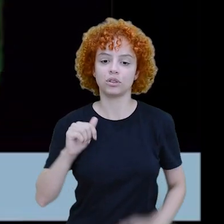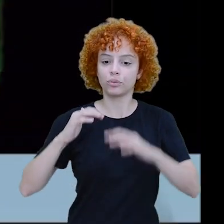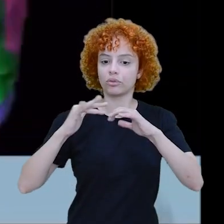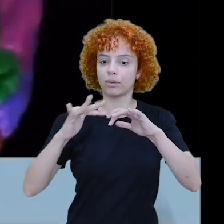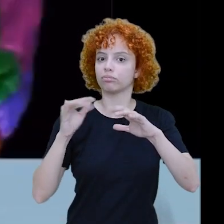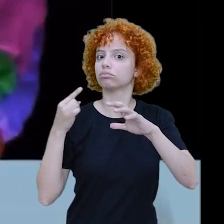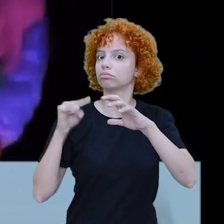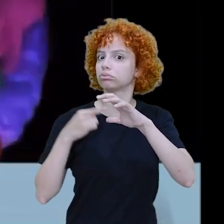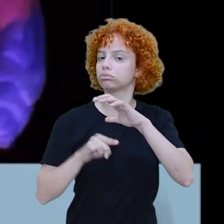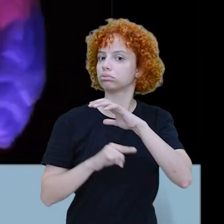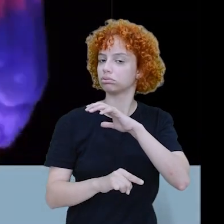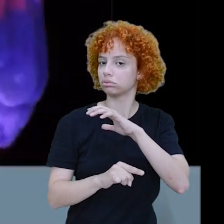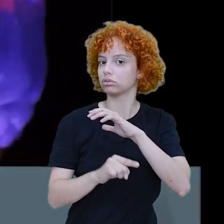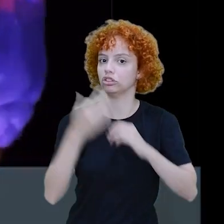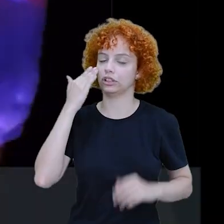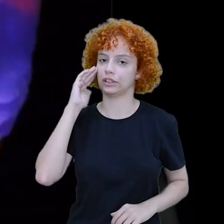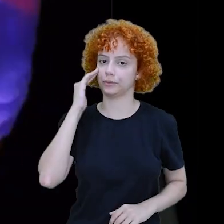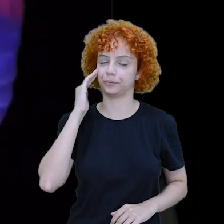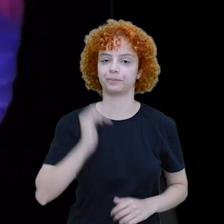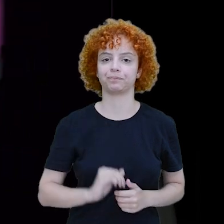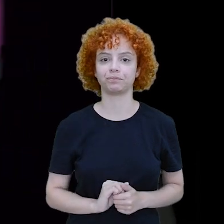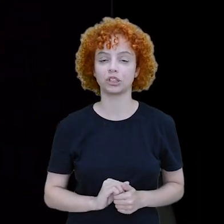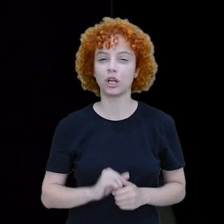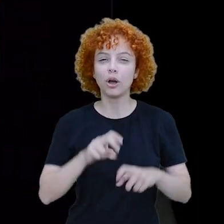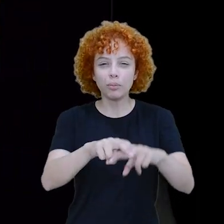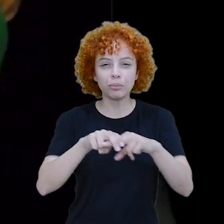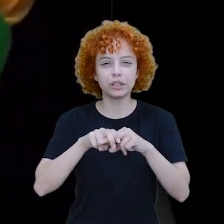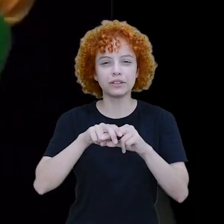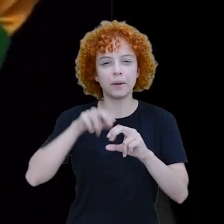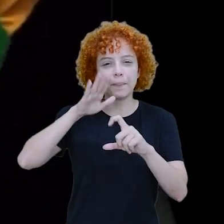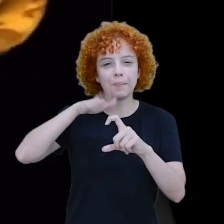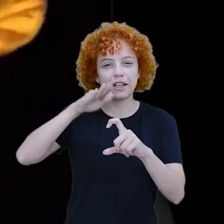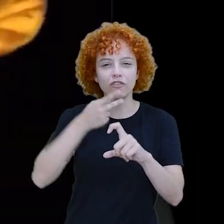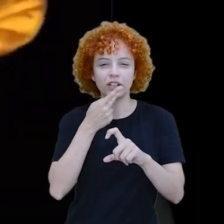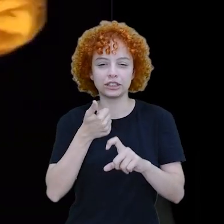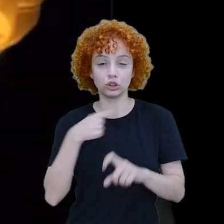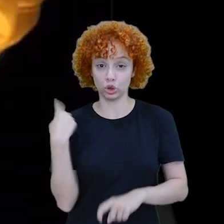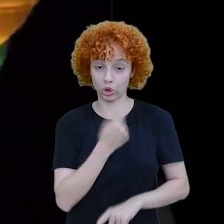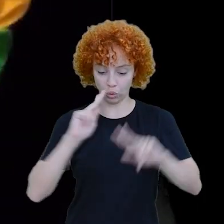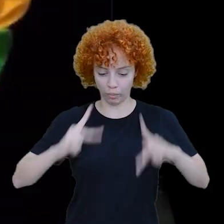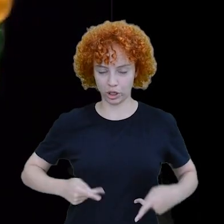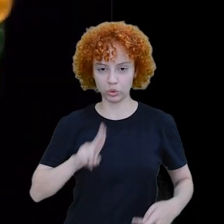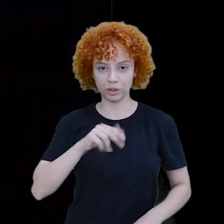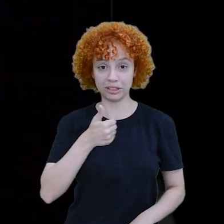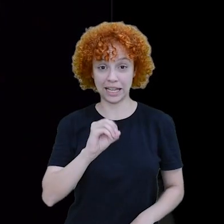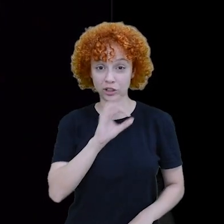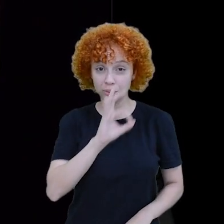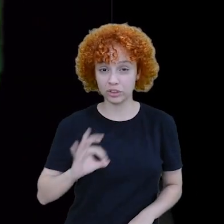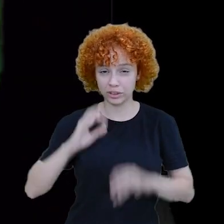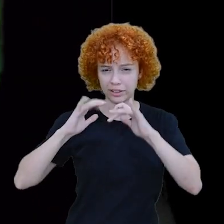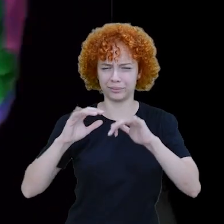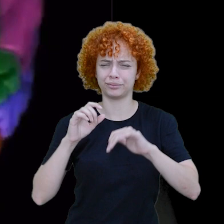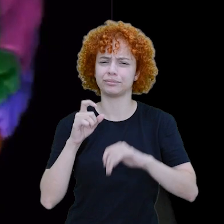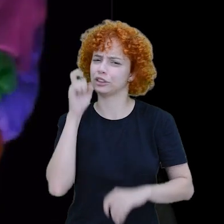o cérebro ainda mais complexo. É por isso que aquele mito de que usamos somente 10% do nosso cérebro caiu